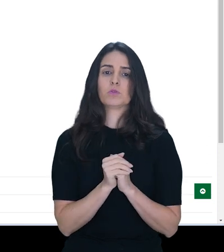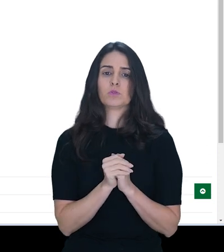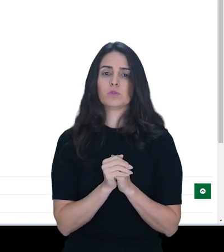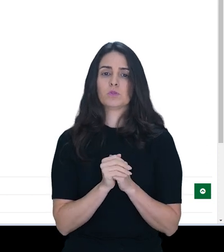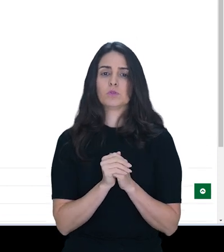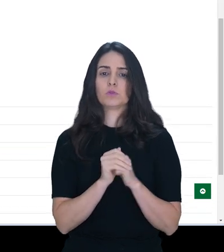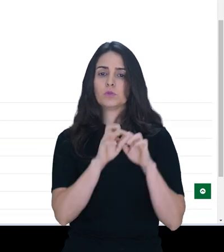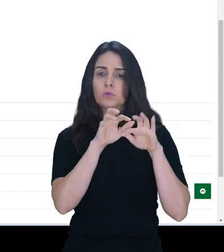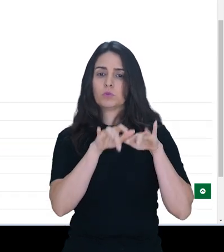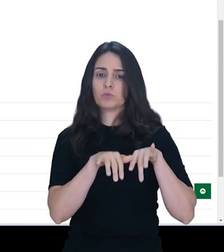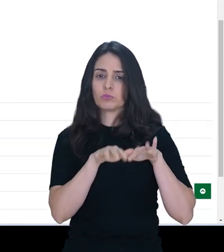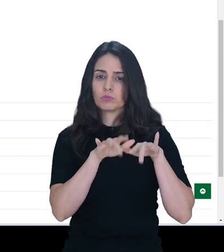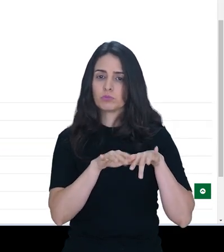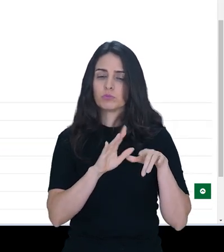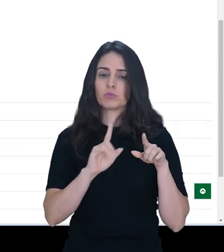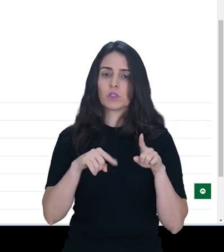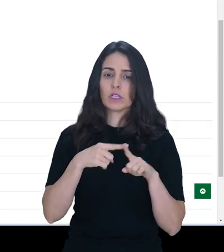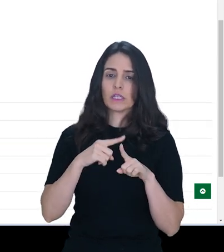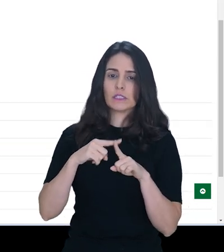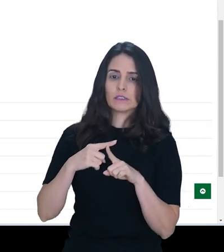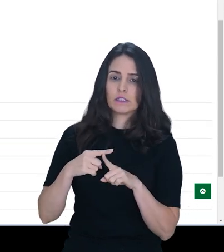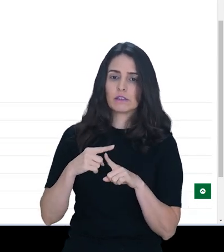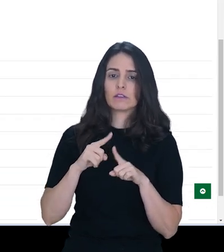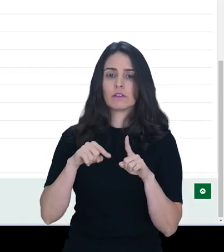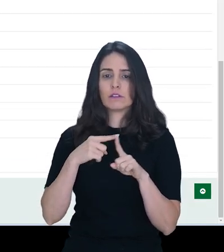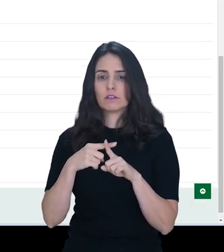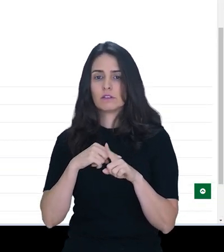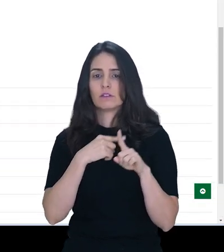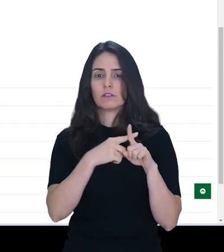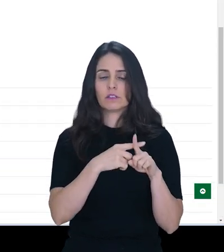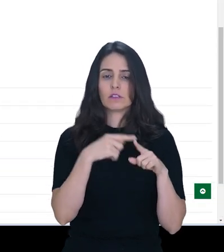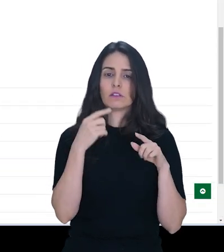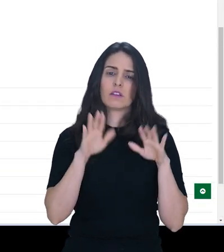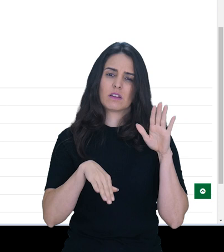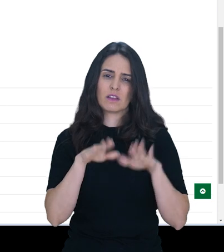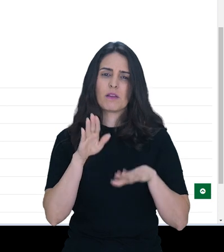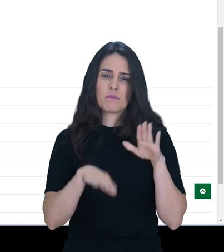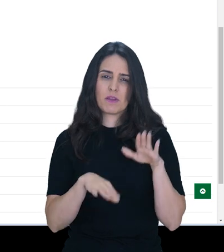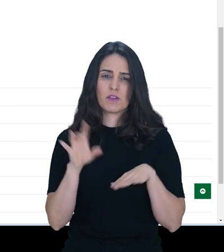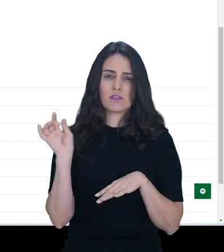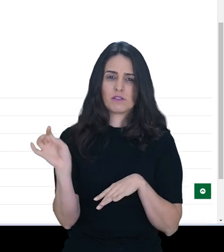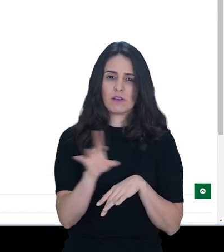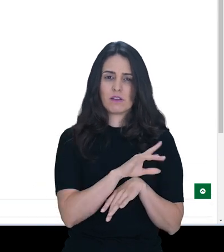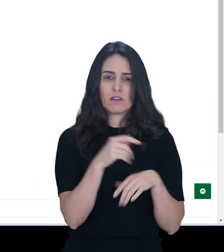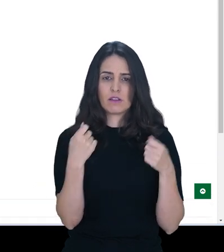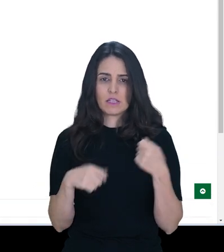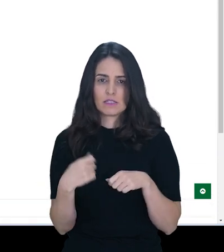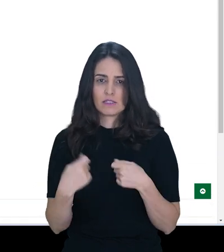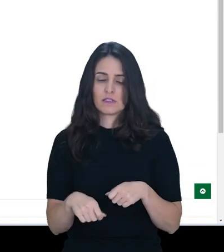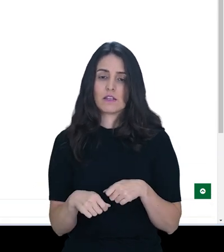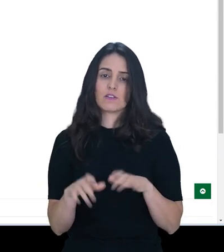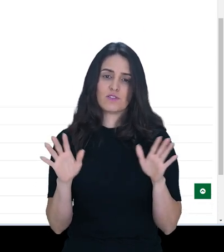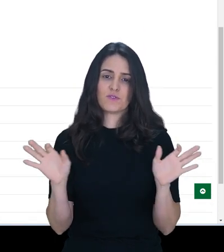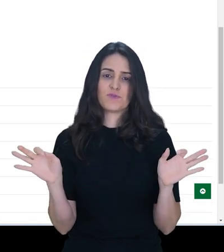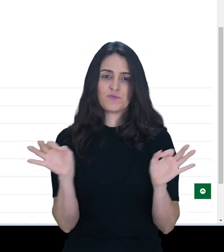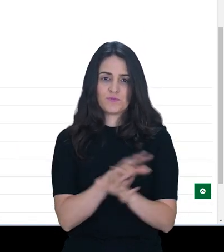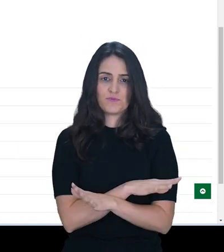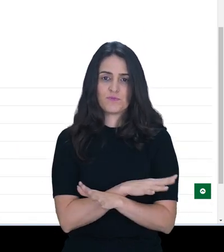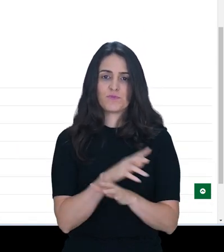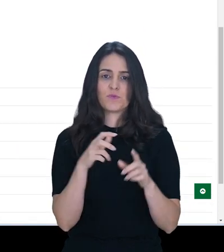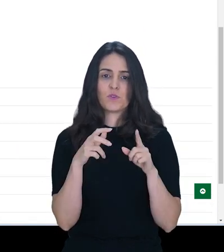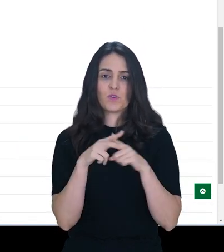Posso continuar preenchendo, posso acrescentar mais campos, dependendo da minha necessidade. E pronto, está feita essa